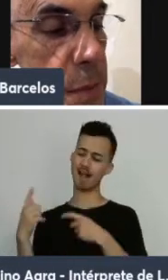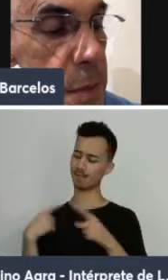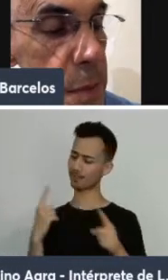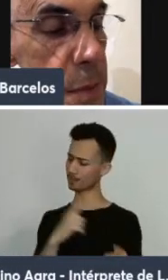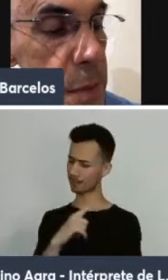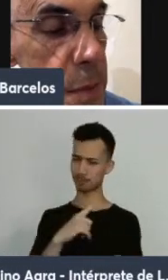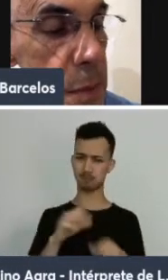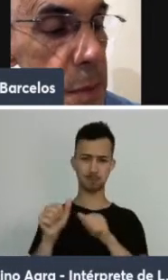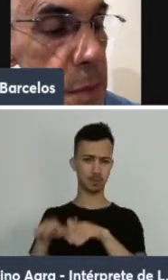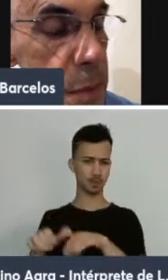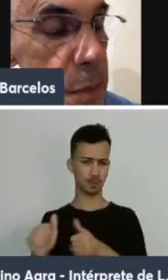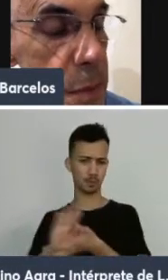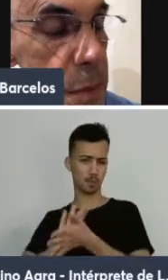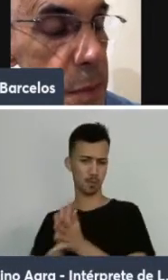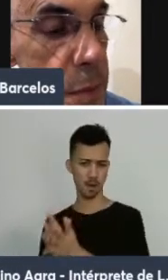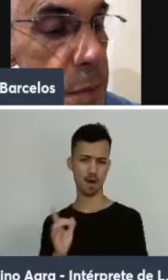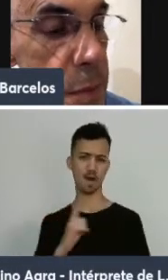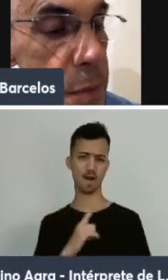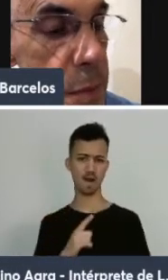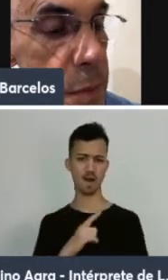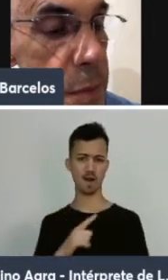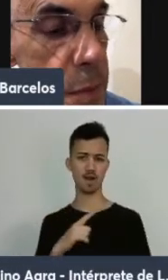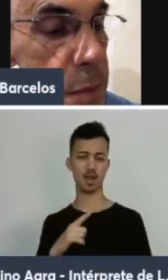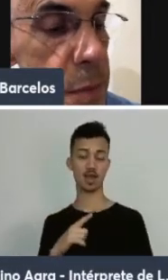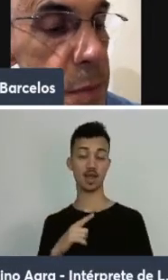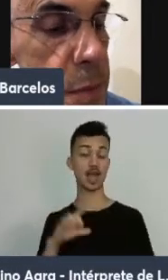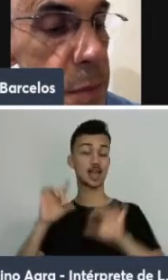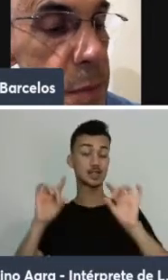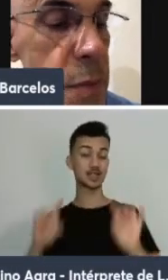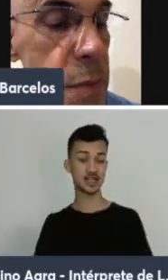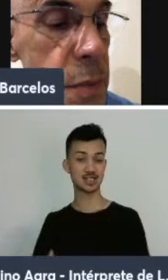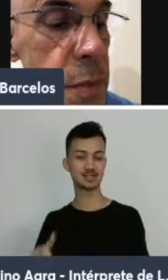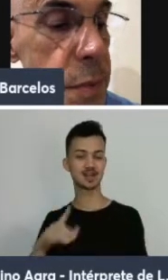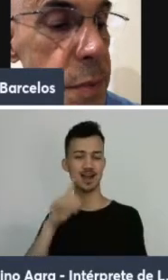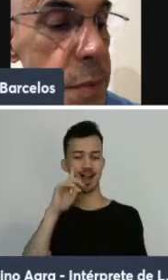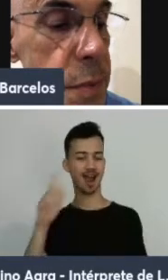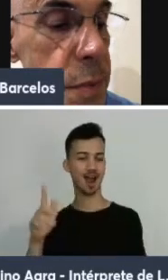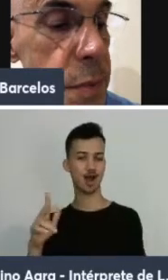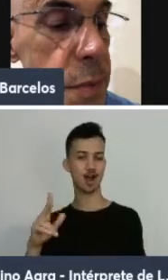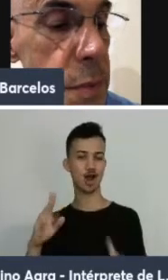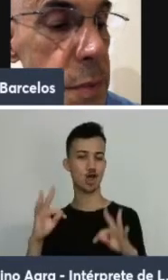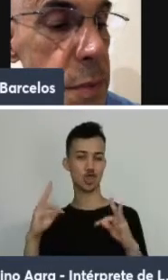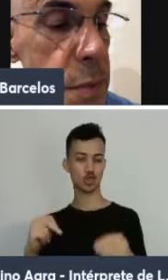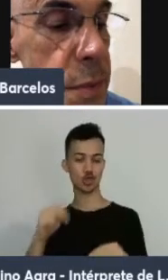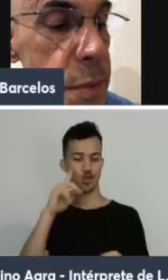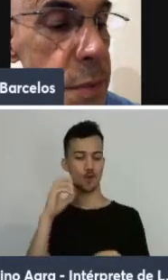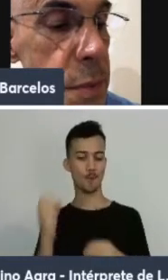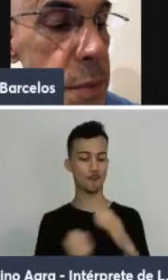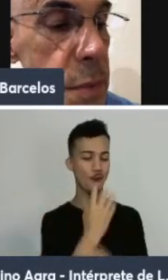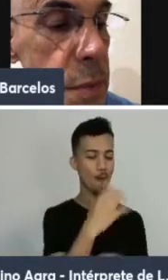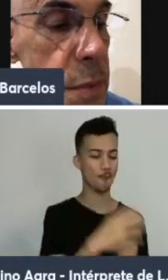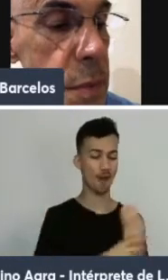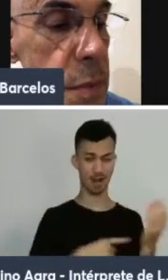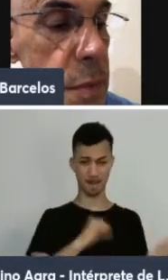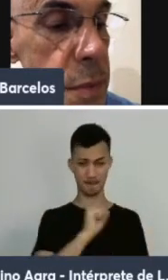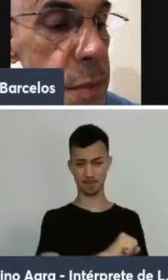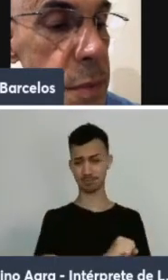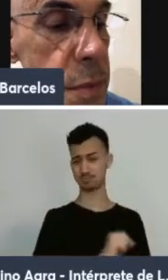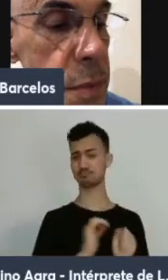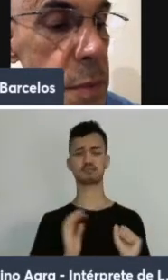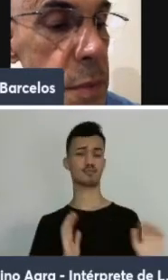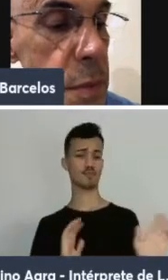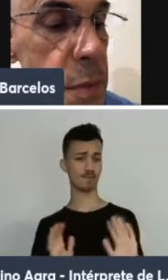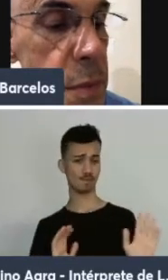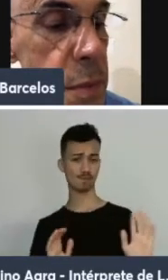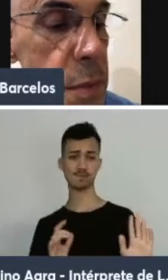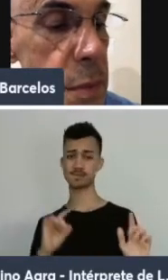cultura, ela não foi esperta o suficiente para cortar a criação. O trabalho de